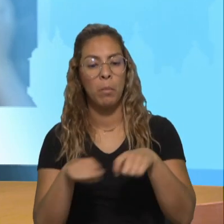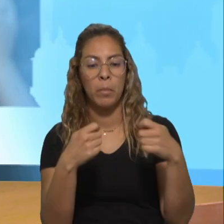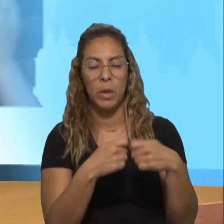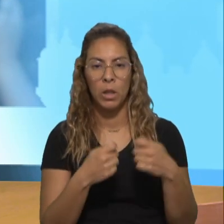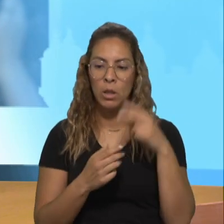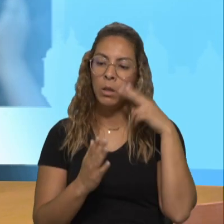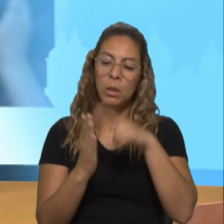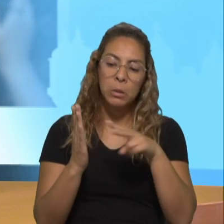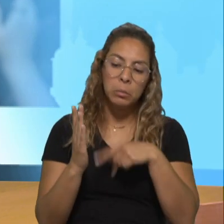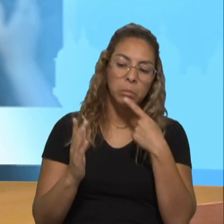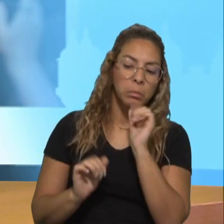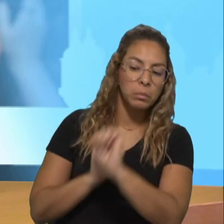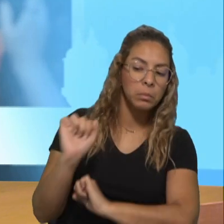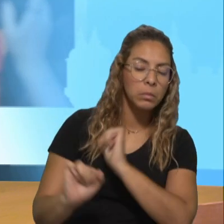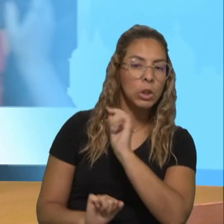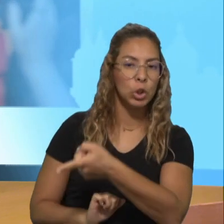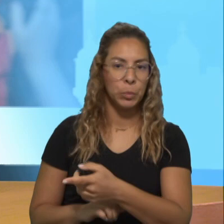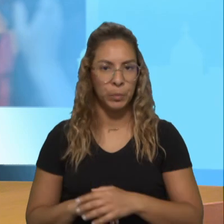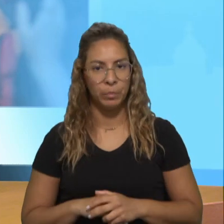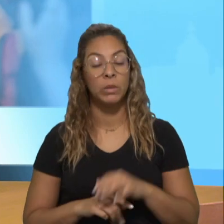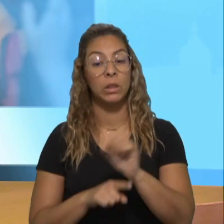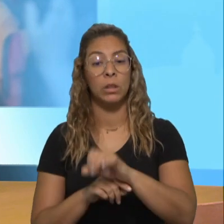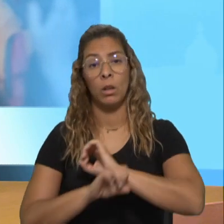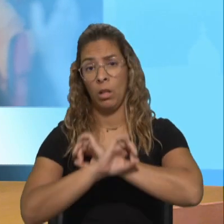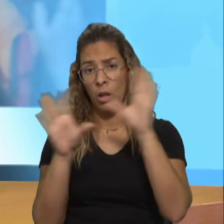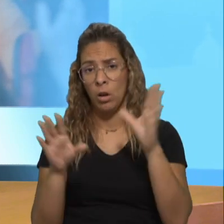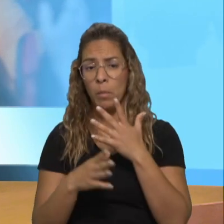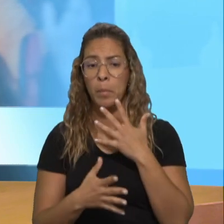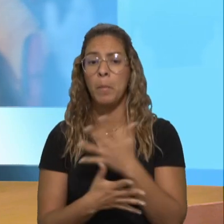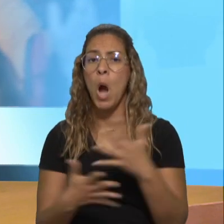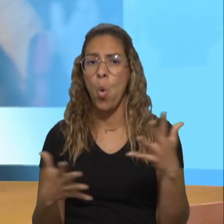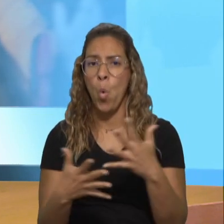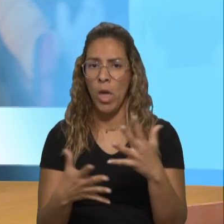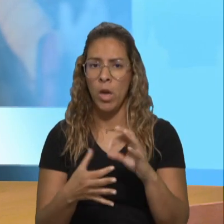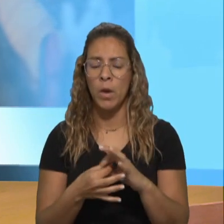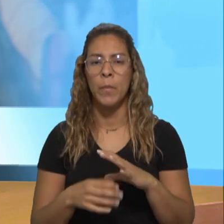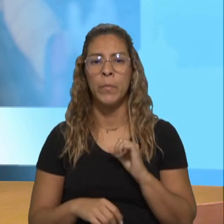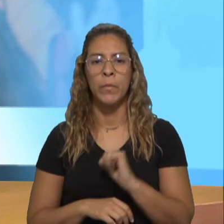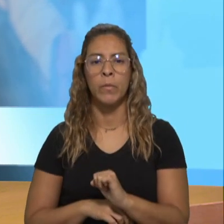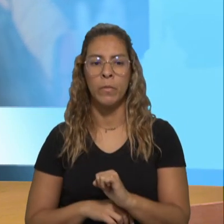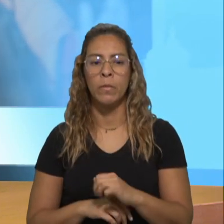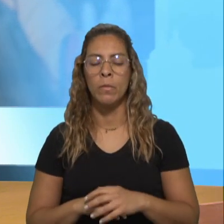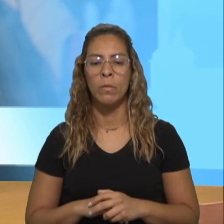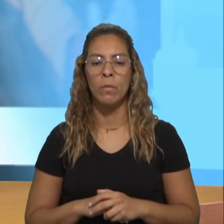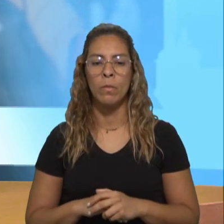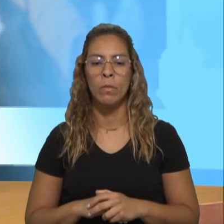Sim, porque é assim, vejamos, a nossa maioria, o nosso corpo eleitoral que está em maioria são as pessoas,